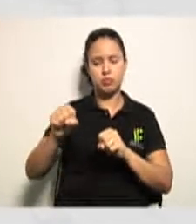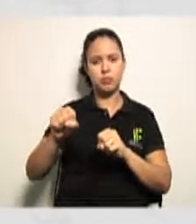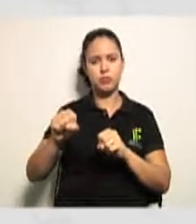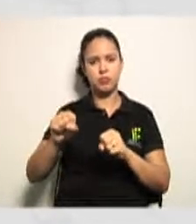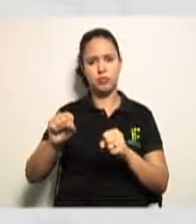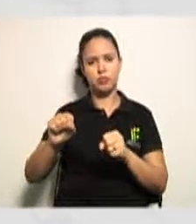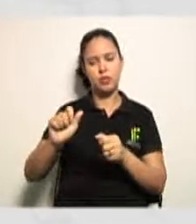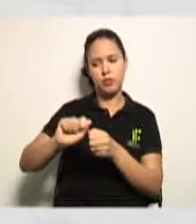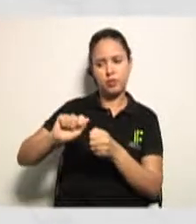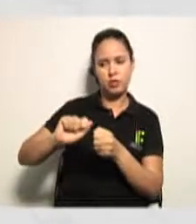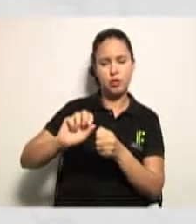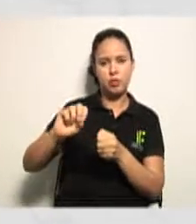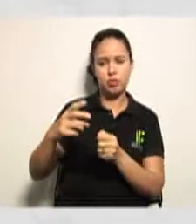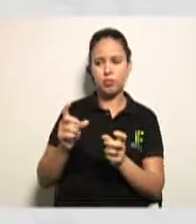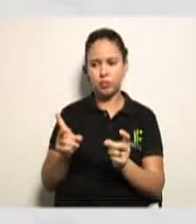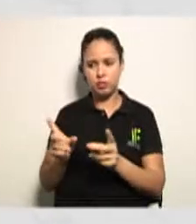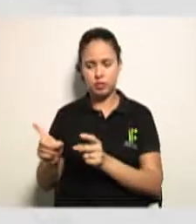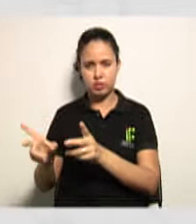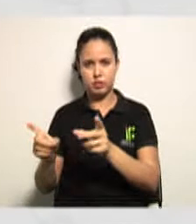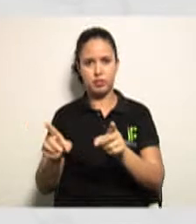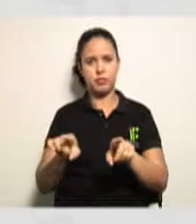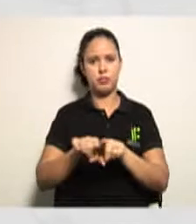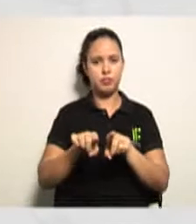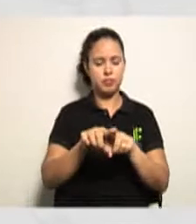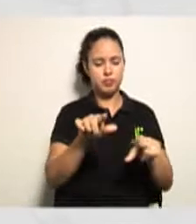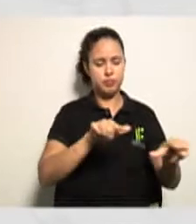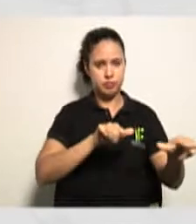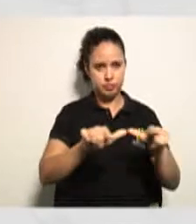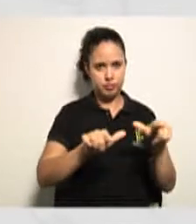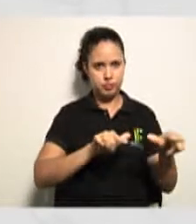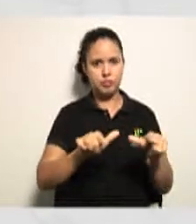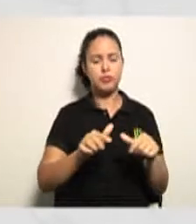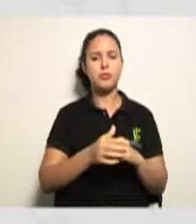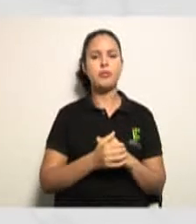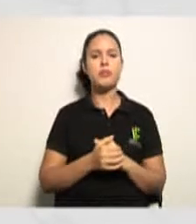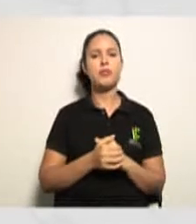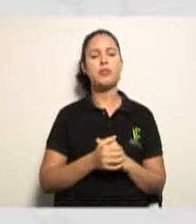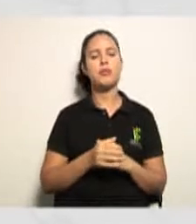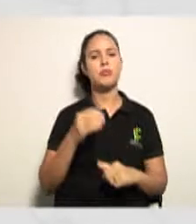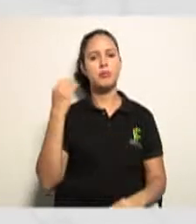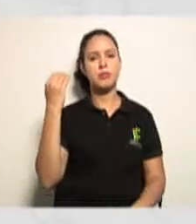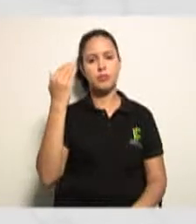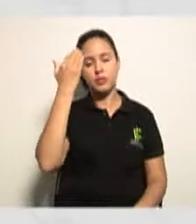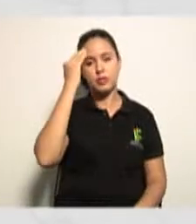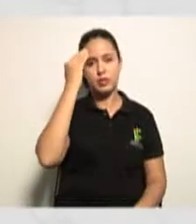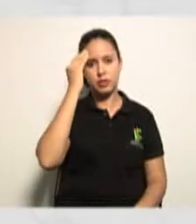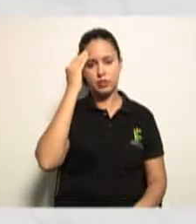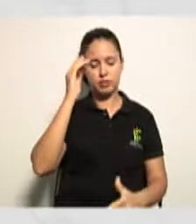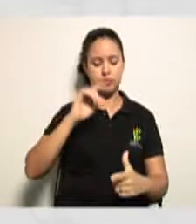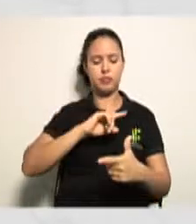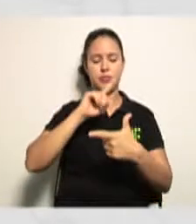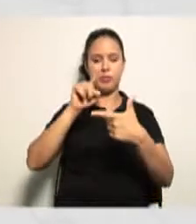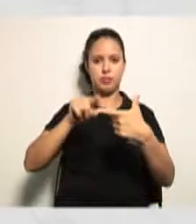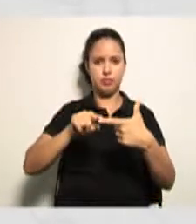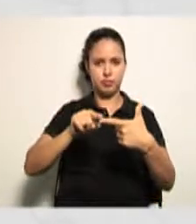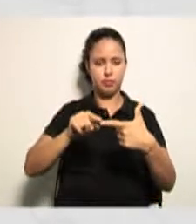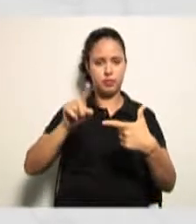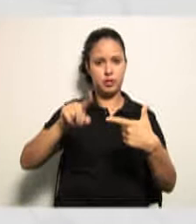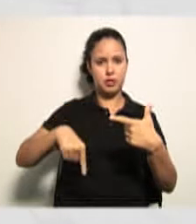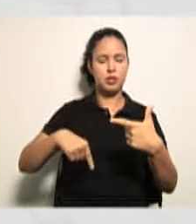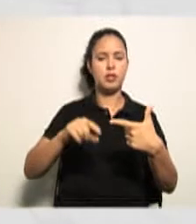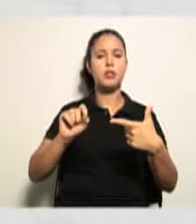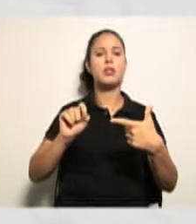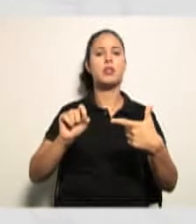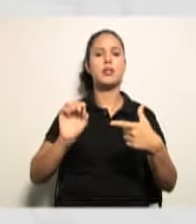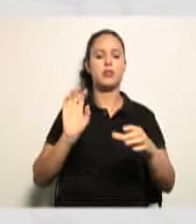e também tem a questão dos serviços. É importante a gente entender que o segundo setor ele é formado